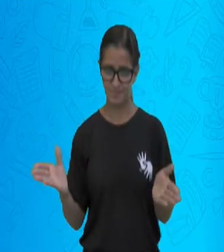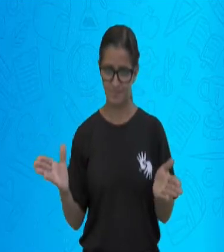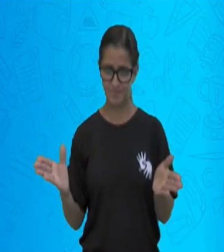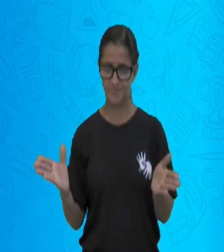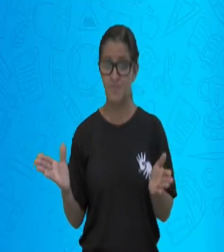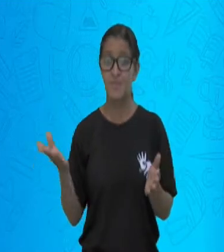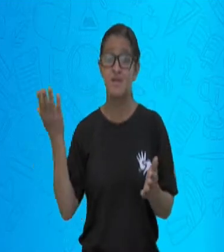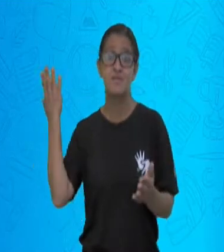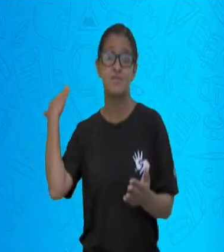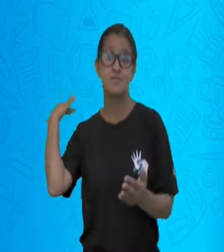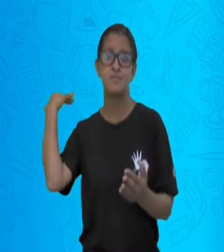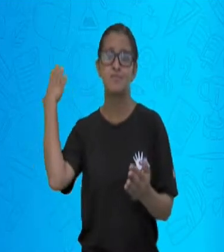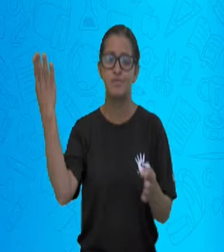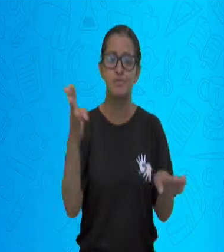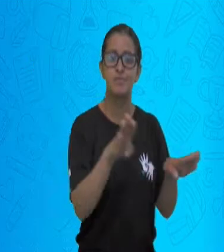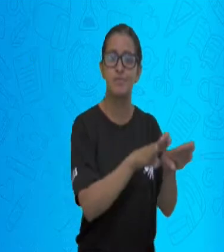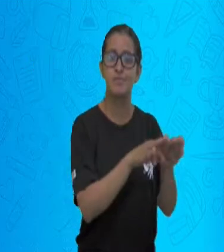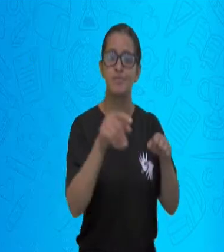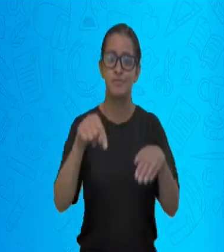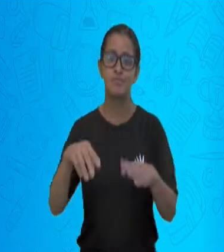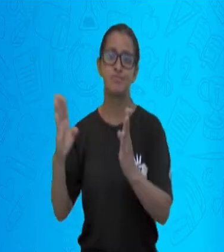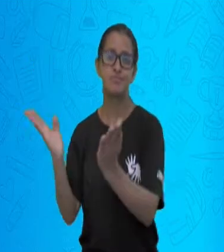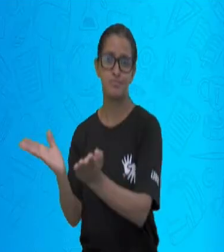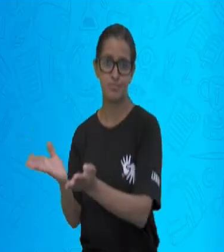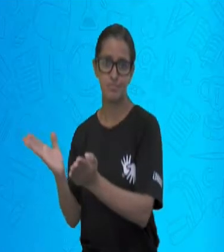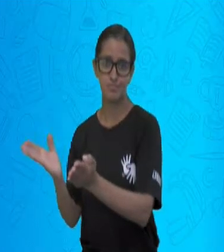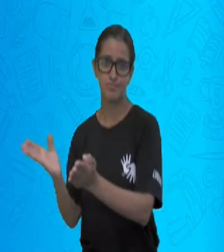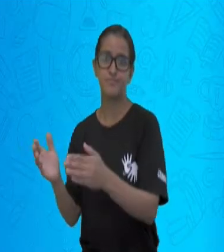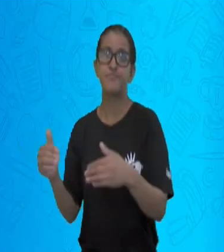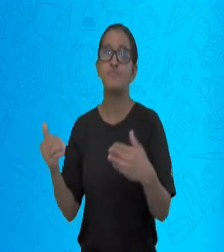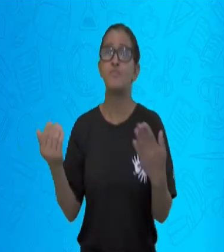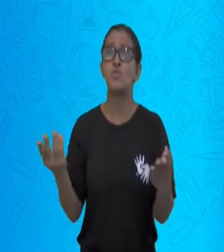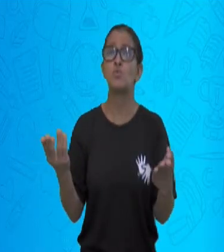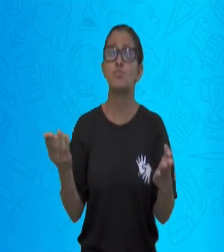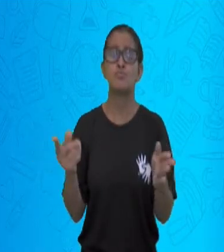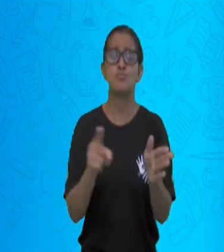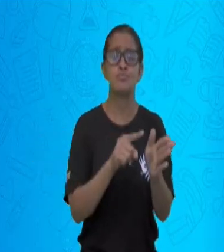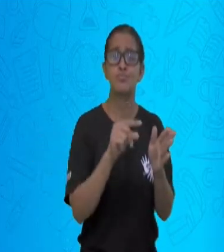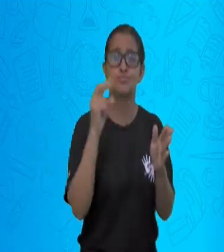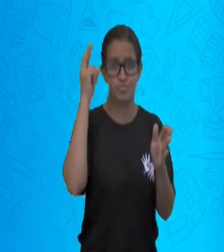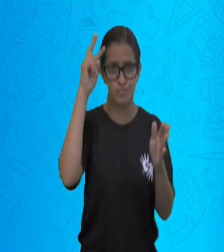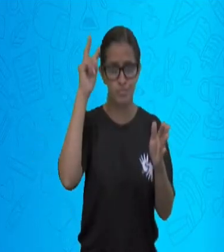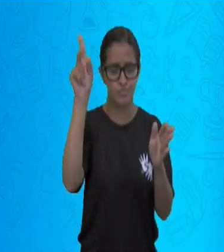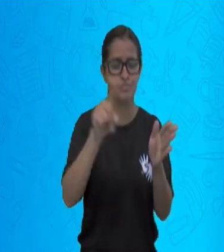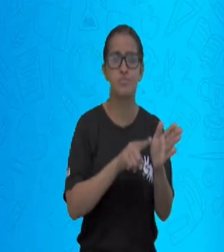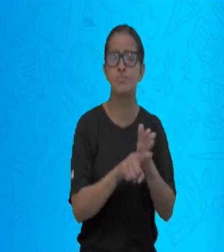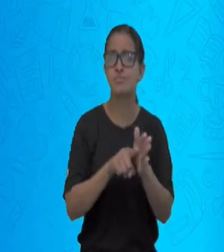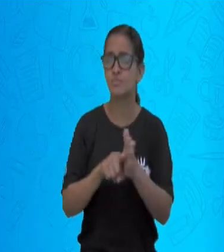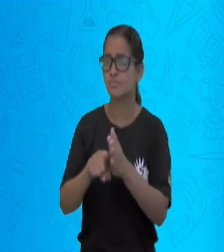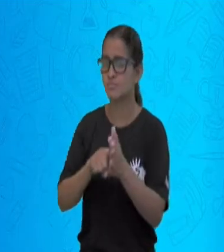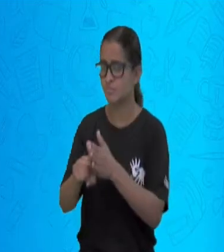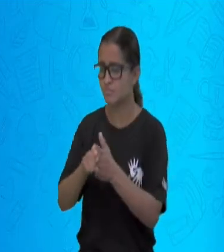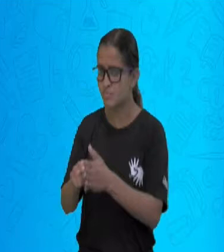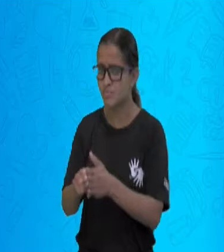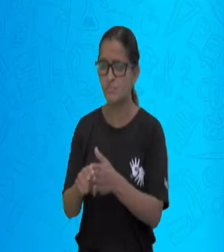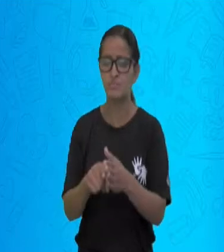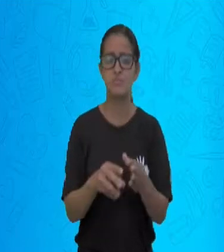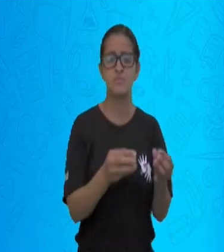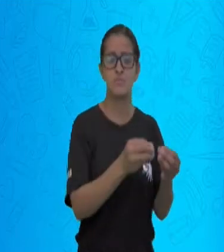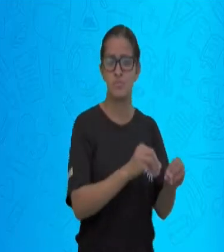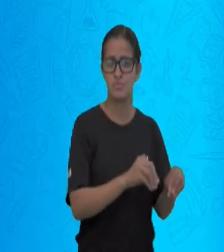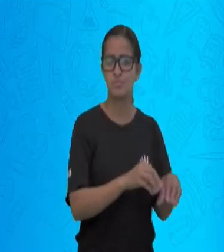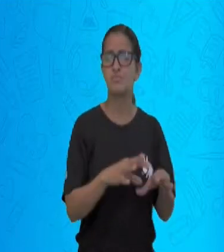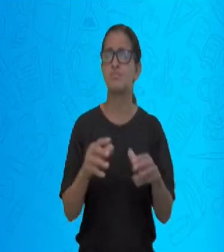tempos e os tempos atuais. Então, tudo que a história estuda sobre mudanças e permanências é sobre